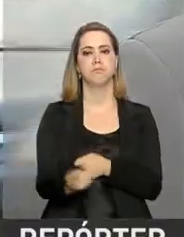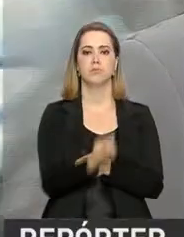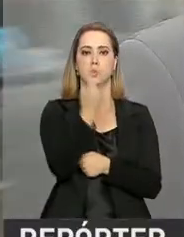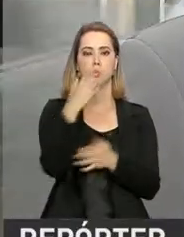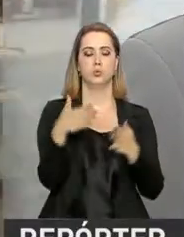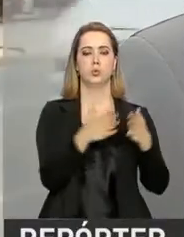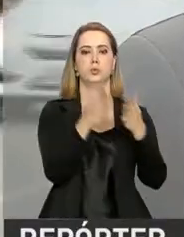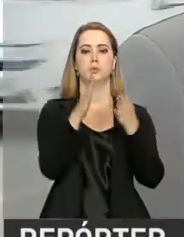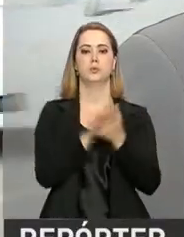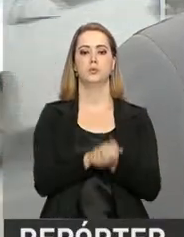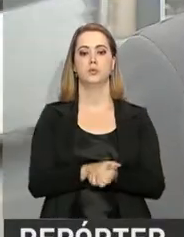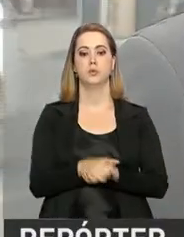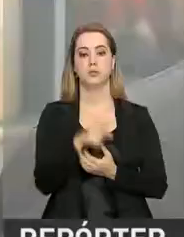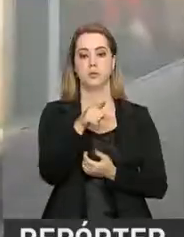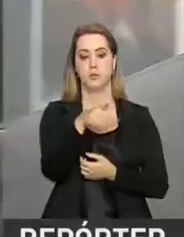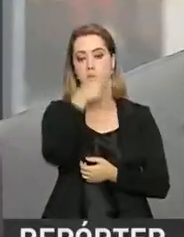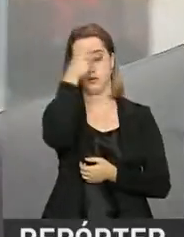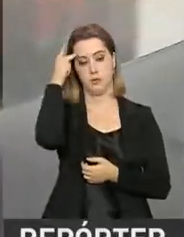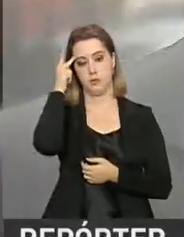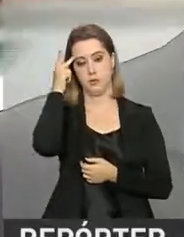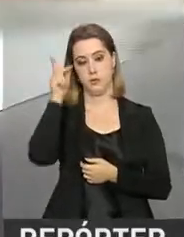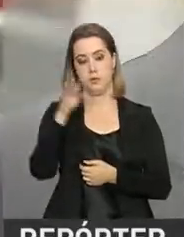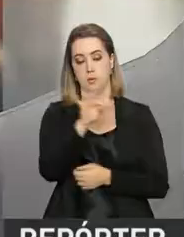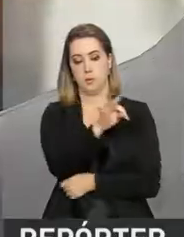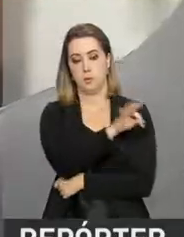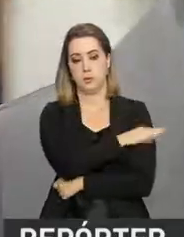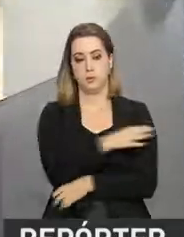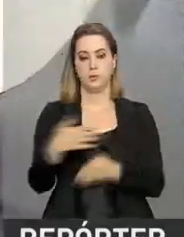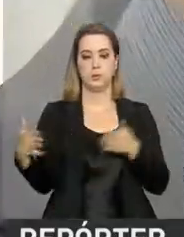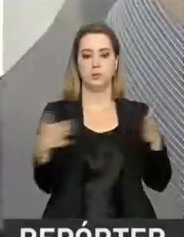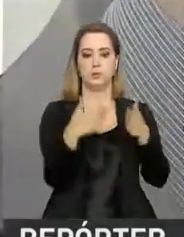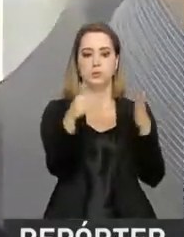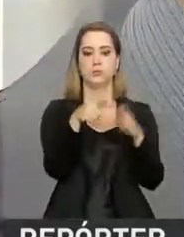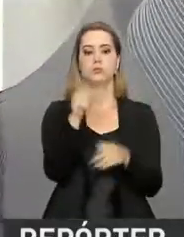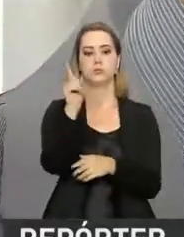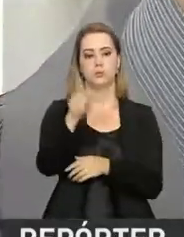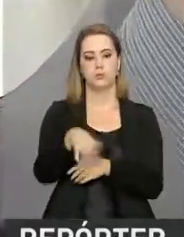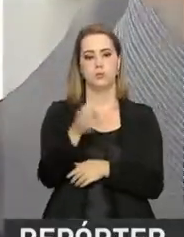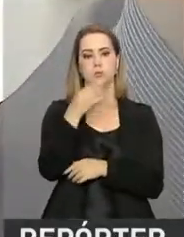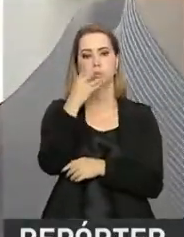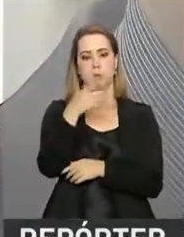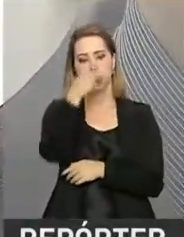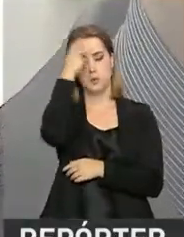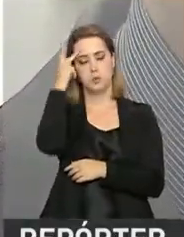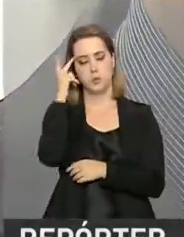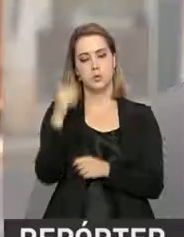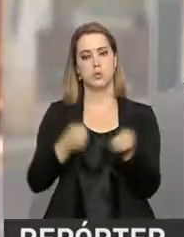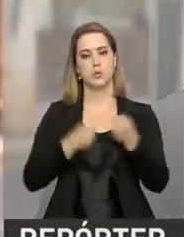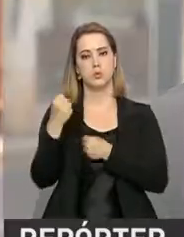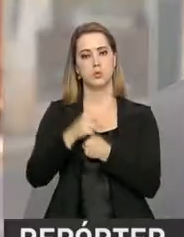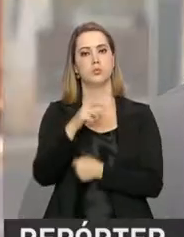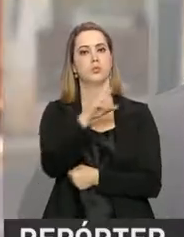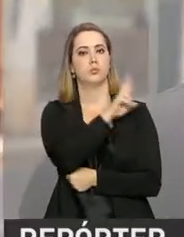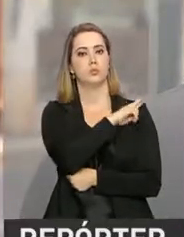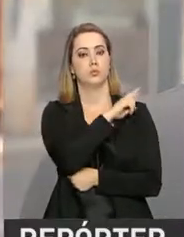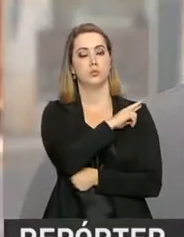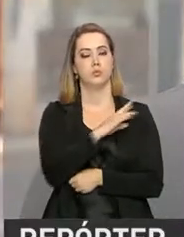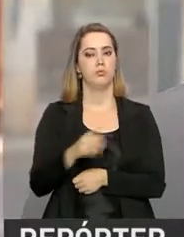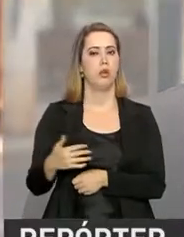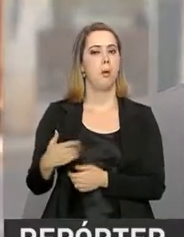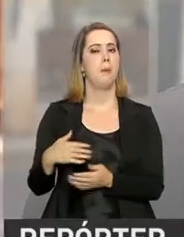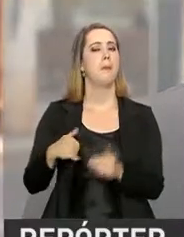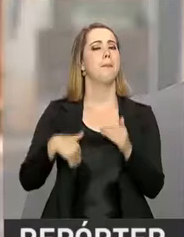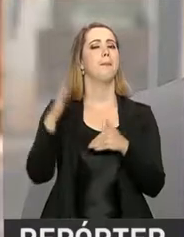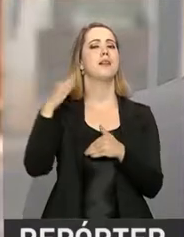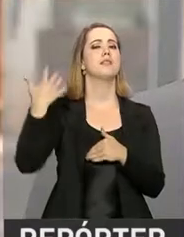para este especialista em trânsito a medida eficiente para que os motoristas dirijam com mais responsabilidade mais caro do que a multa